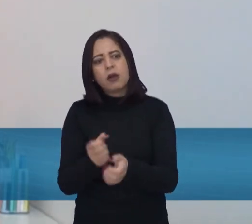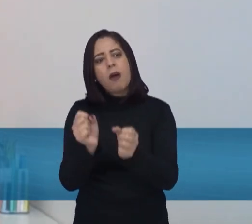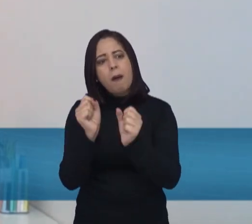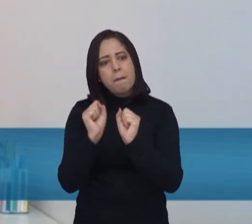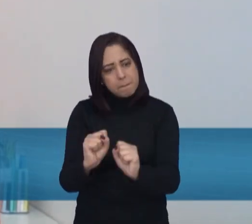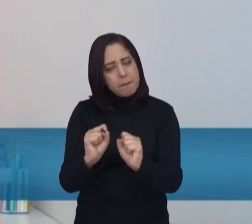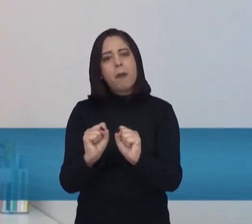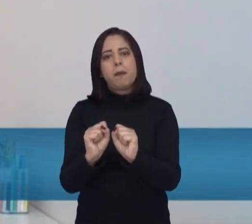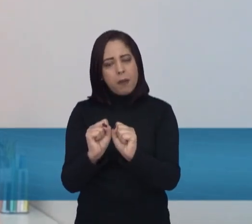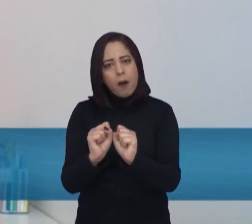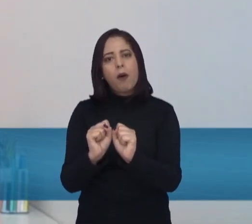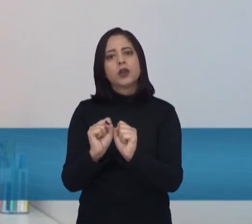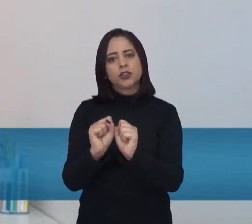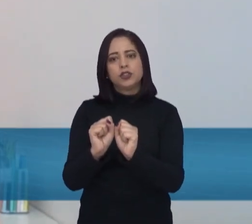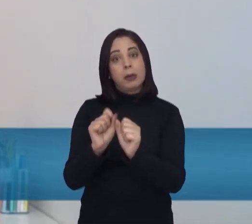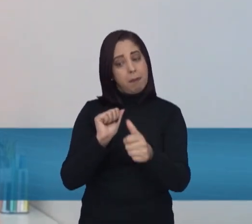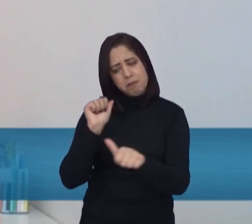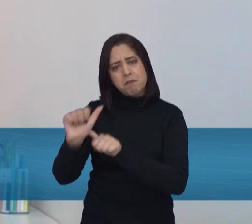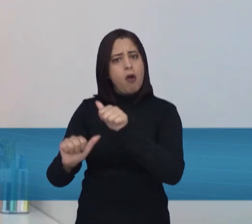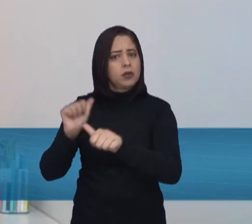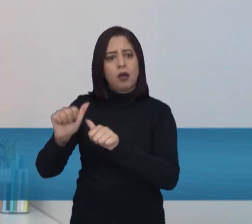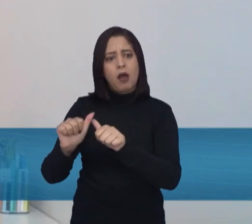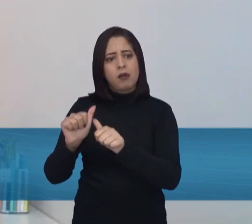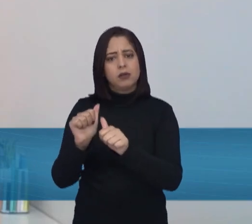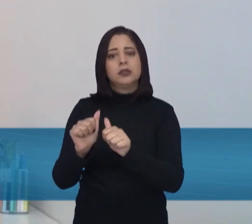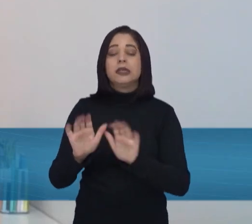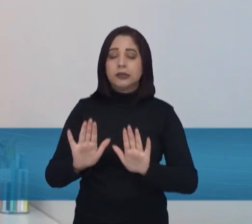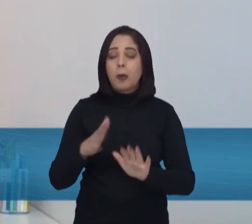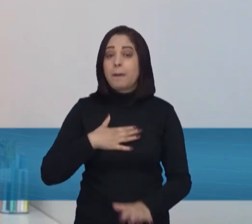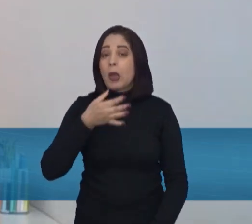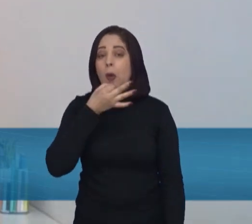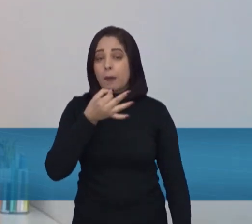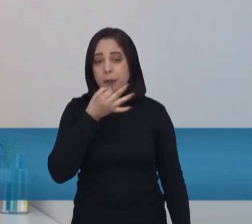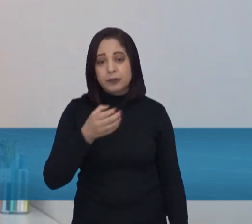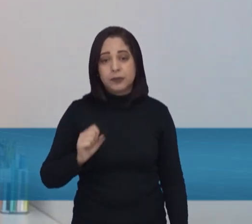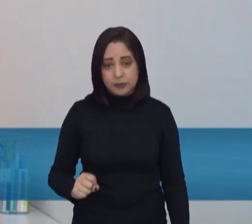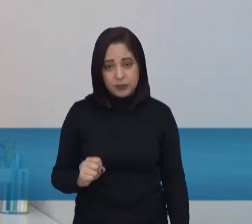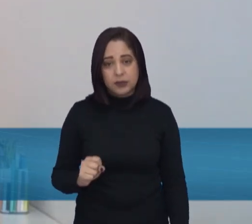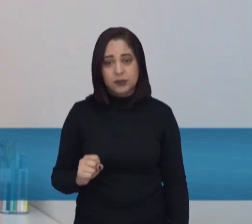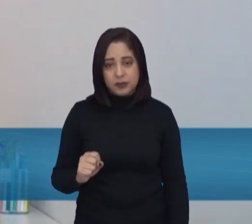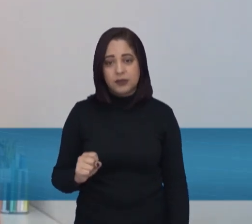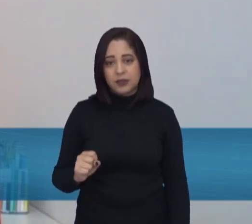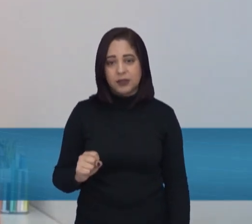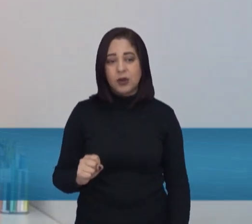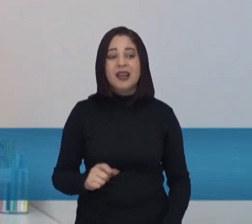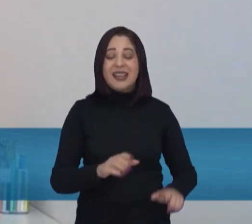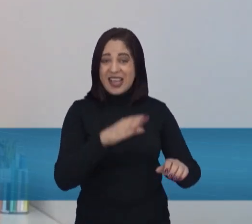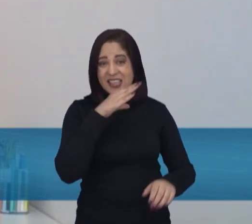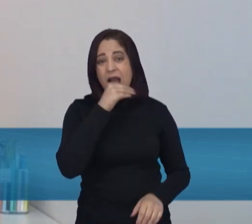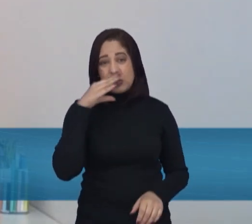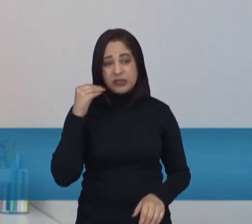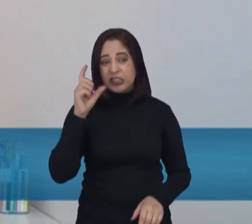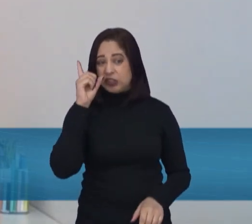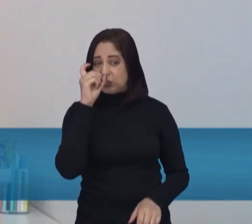vida profissional, familiar, social, enfim. Então, eu acredito que é justamente essa é a dificuldade, né? Fazer